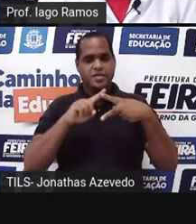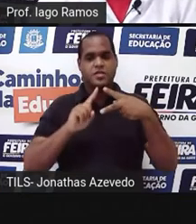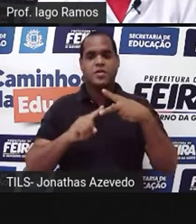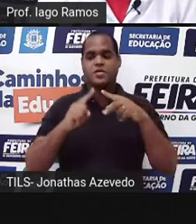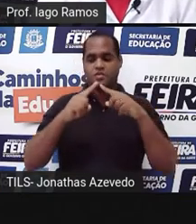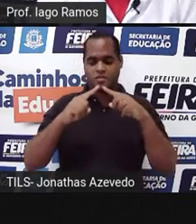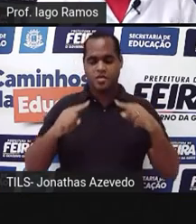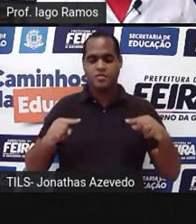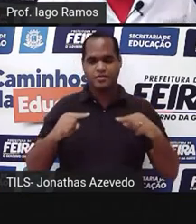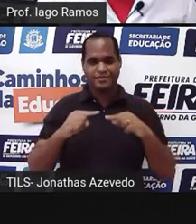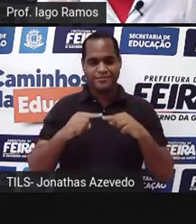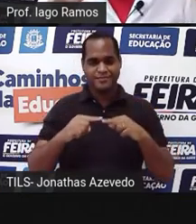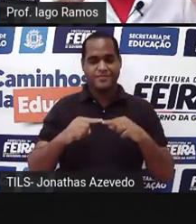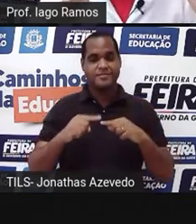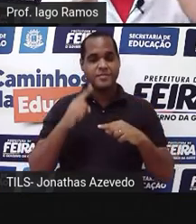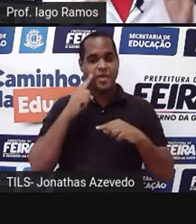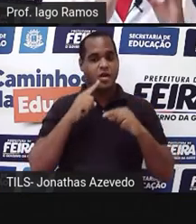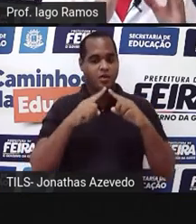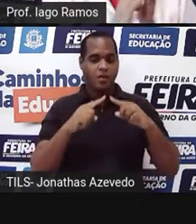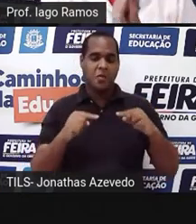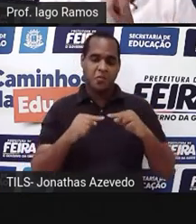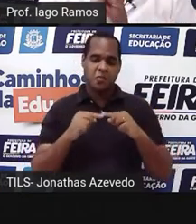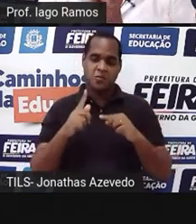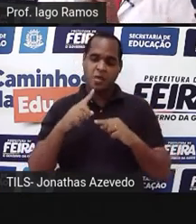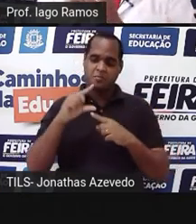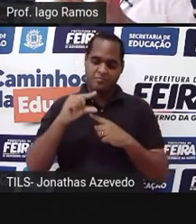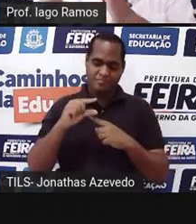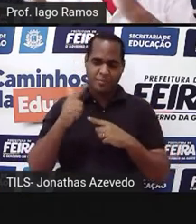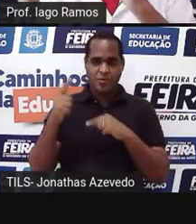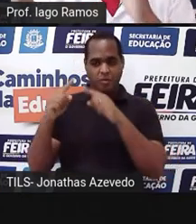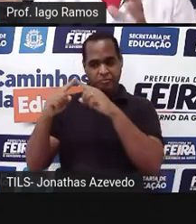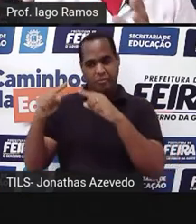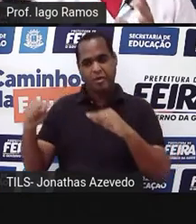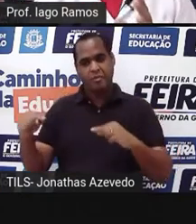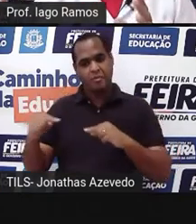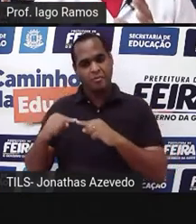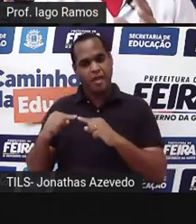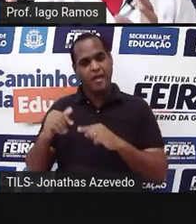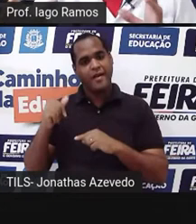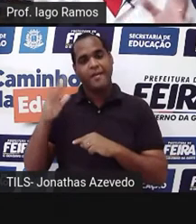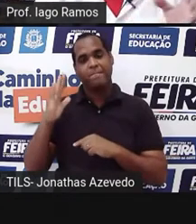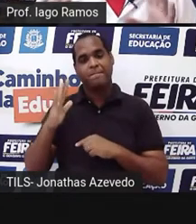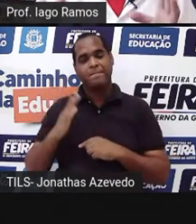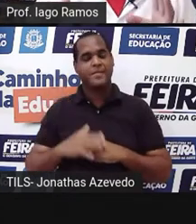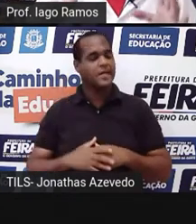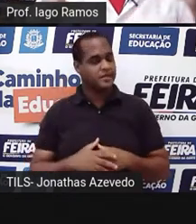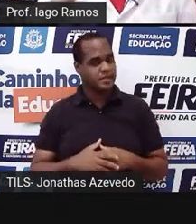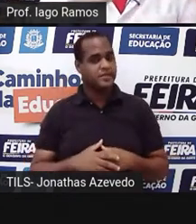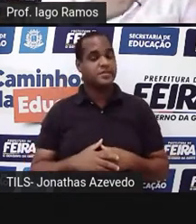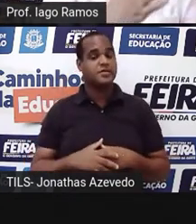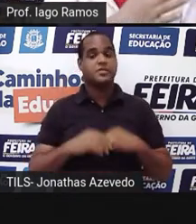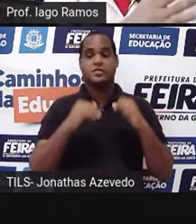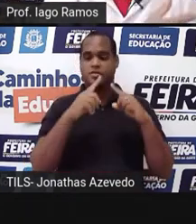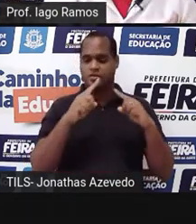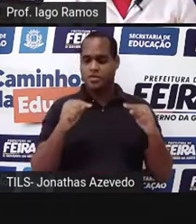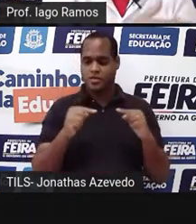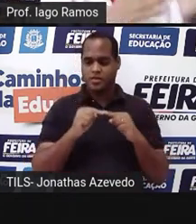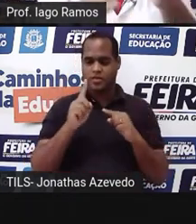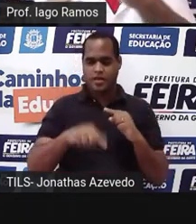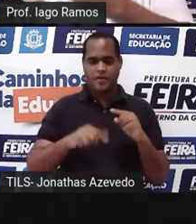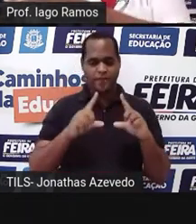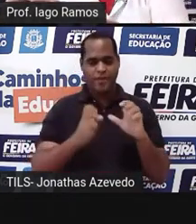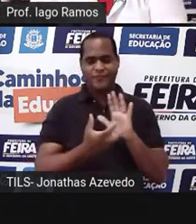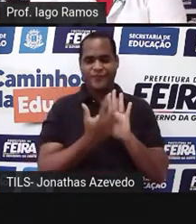aí. Um triângulo menorzinho, um triângulo maior. Triângulos são